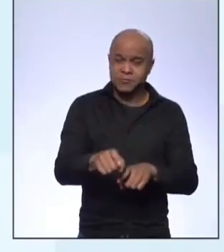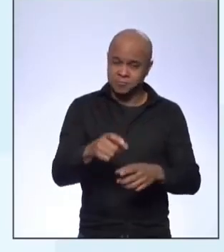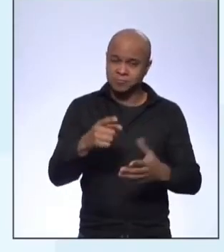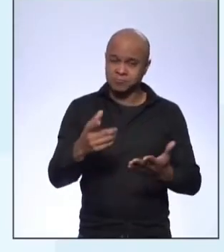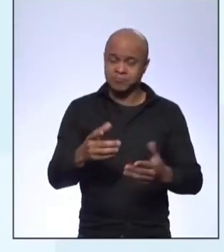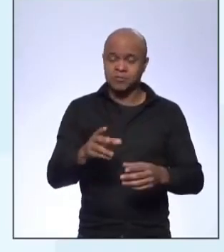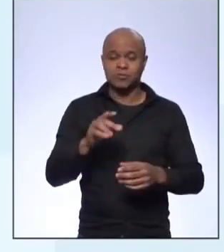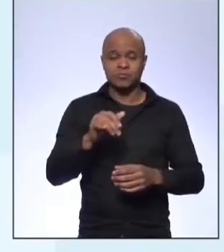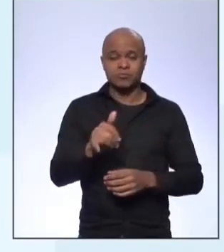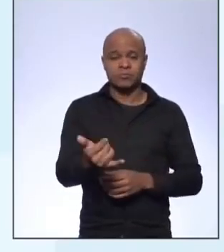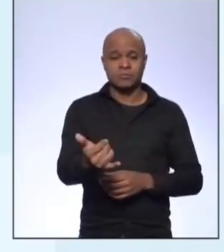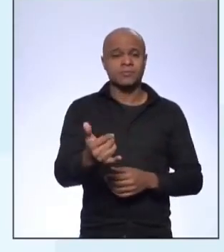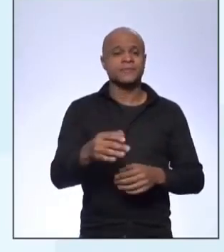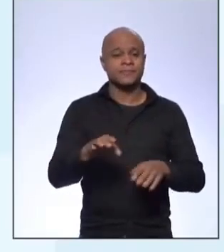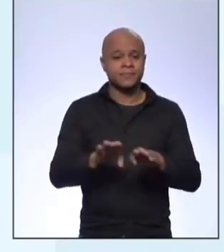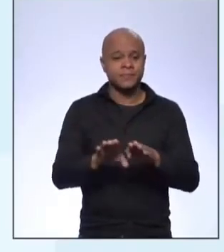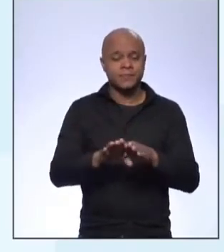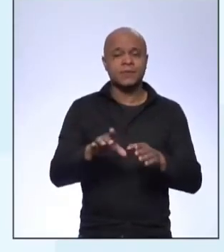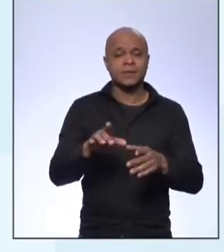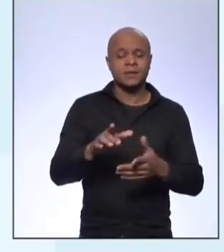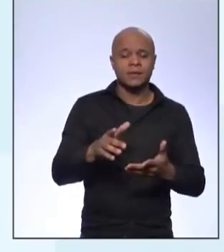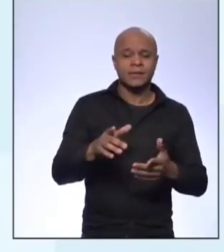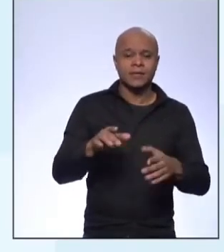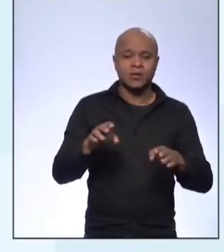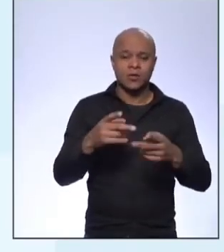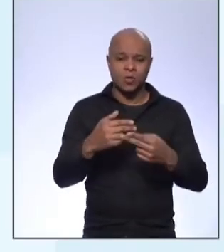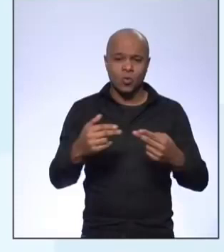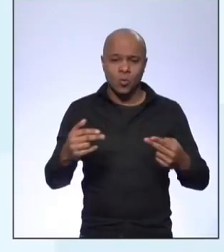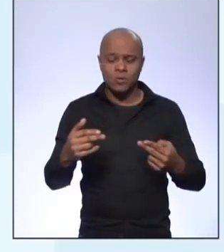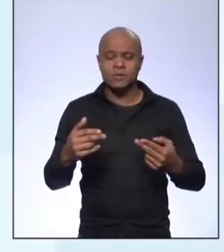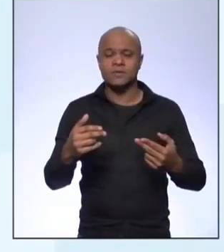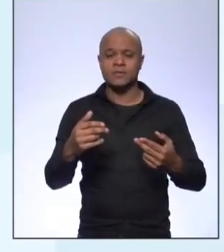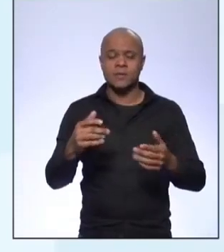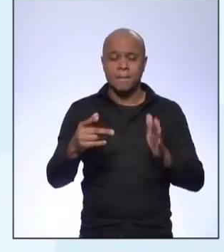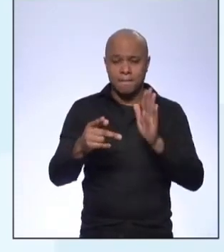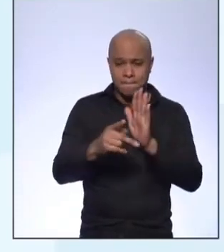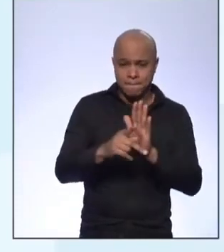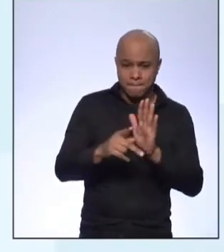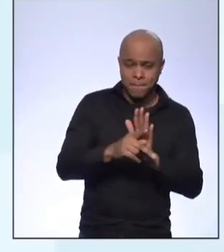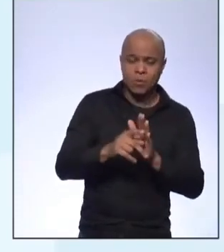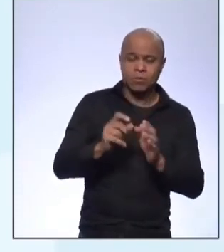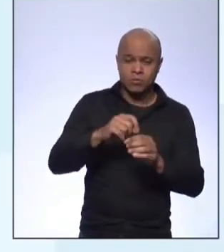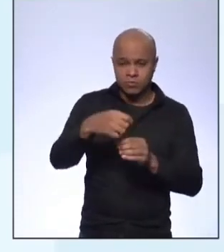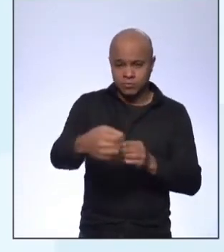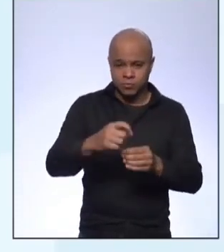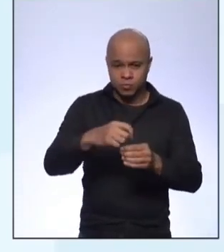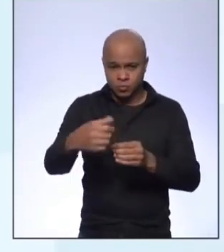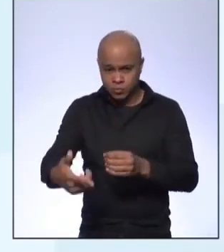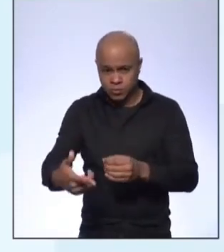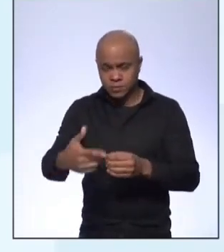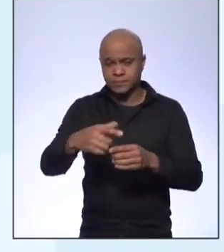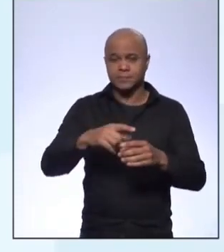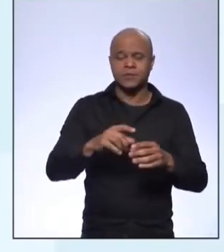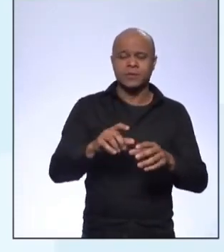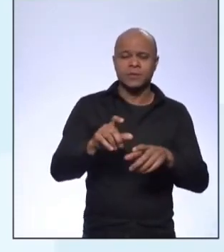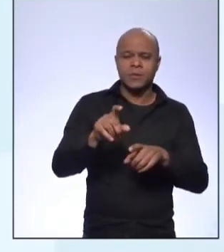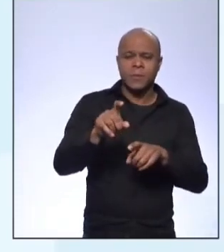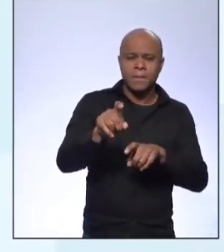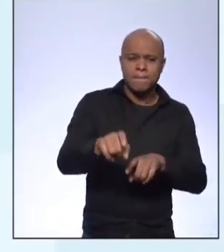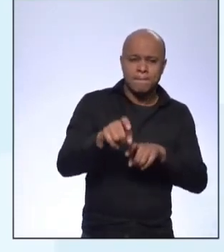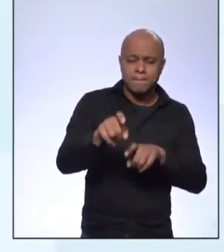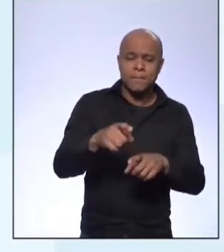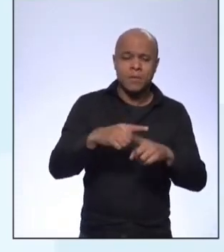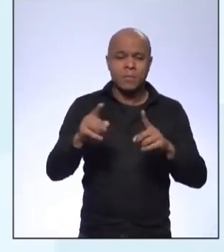serem aproveitados para as atividades de extrativismo, né? Como nós vimos no recorte 2, os